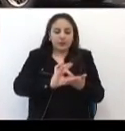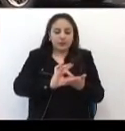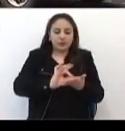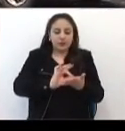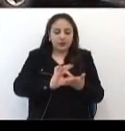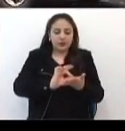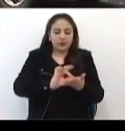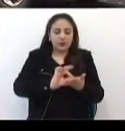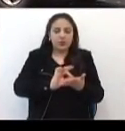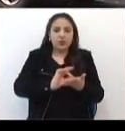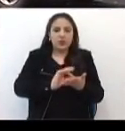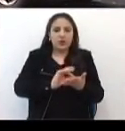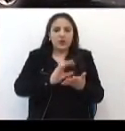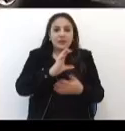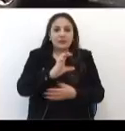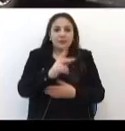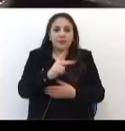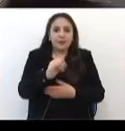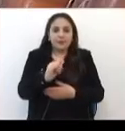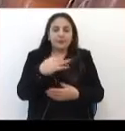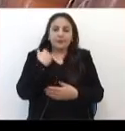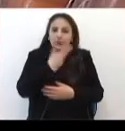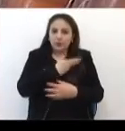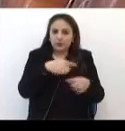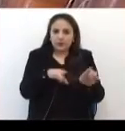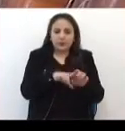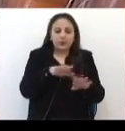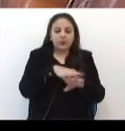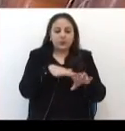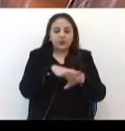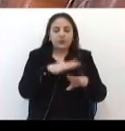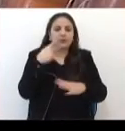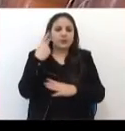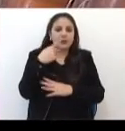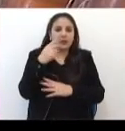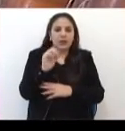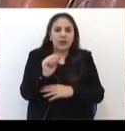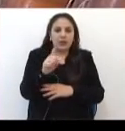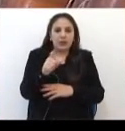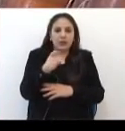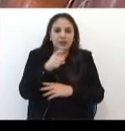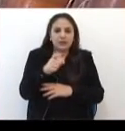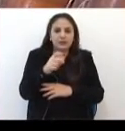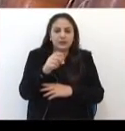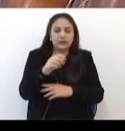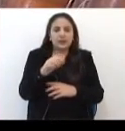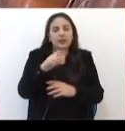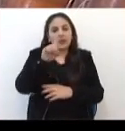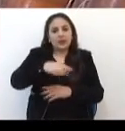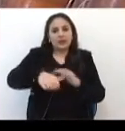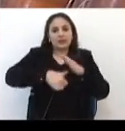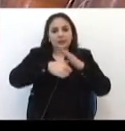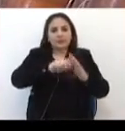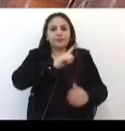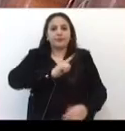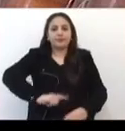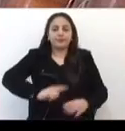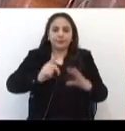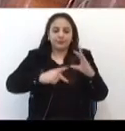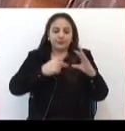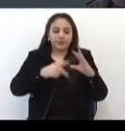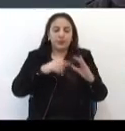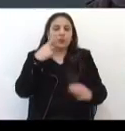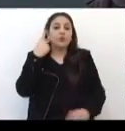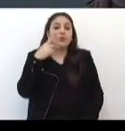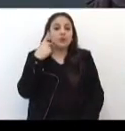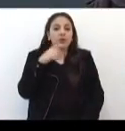realmente o destino final da CPI. Nós também conversamos com o vereador Alex Necker, líder do governo na